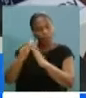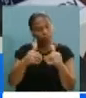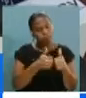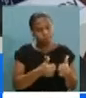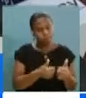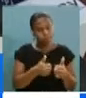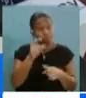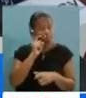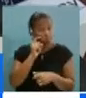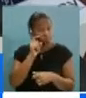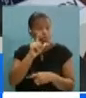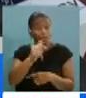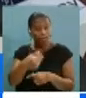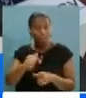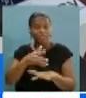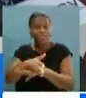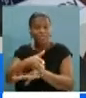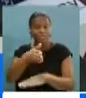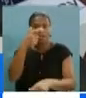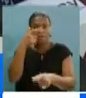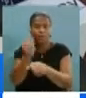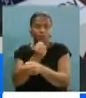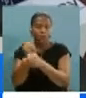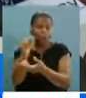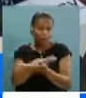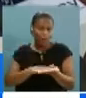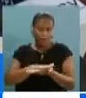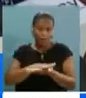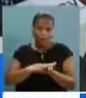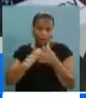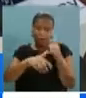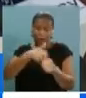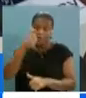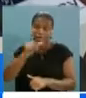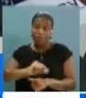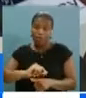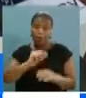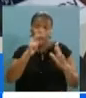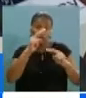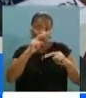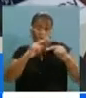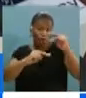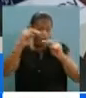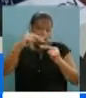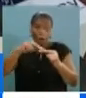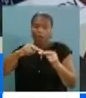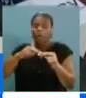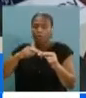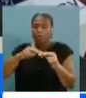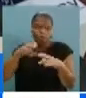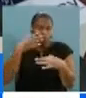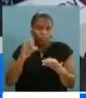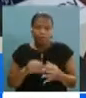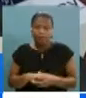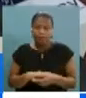adequada, segura e acessível aos serviços básicos e melhorar os assentamentos informais. Com os